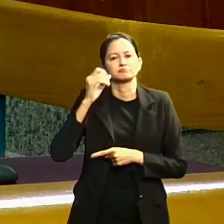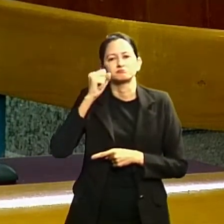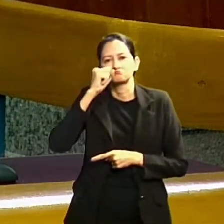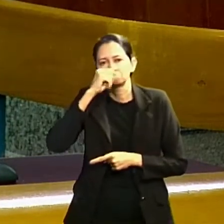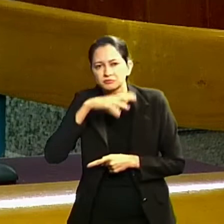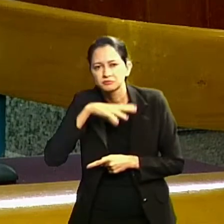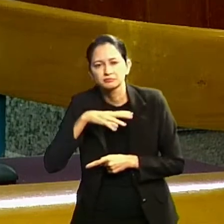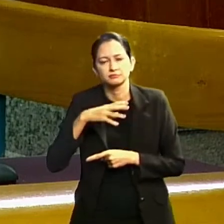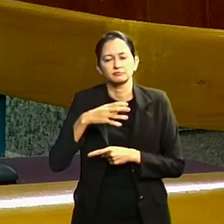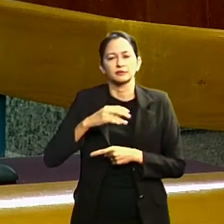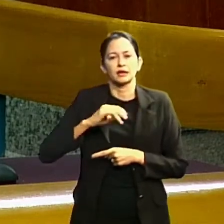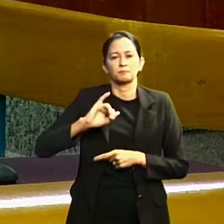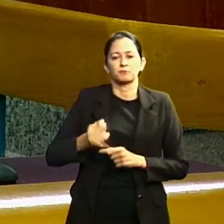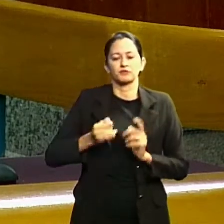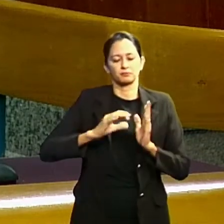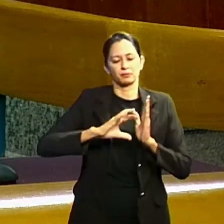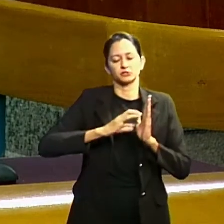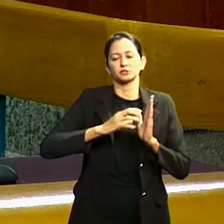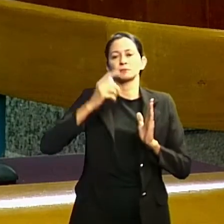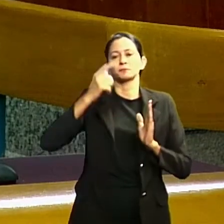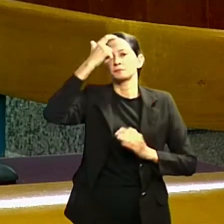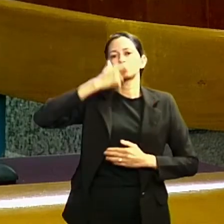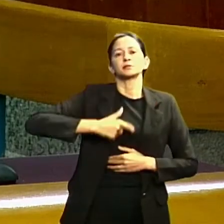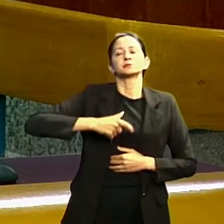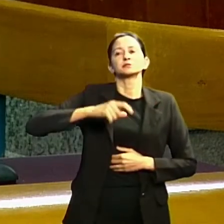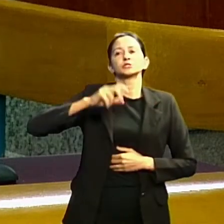sigla partidária como se fosse empresa particular.